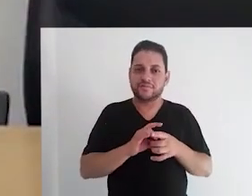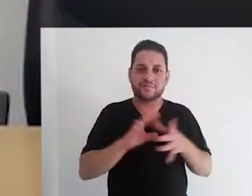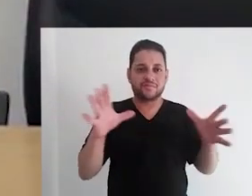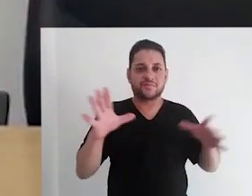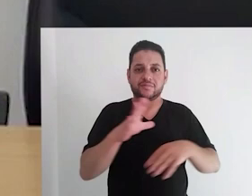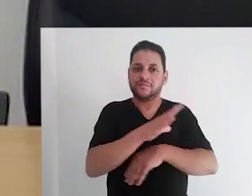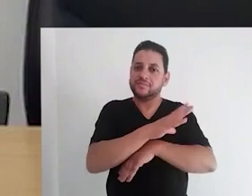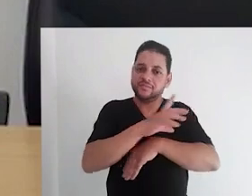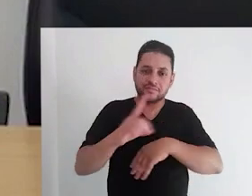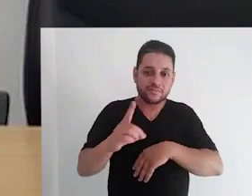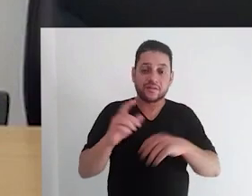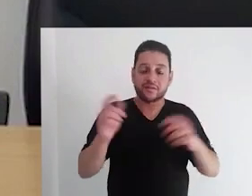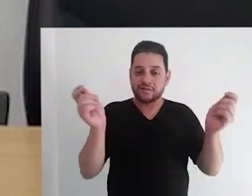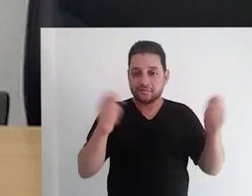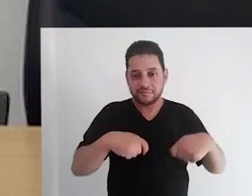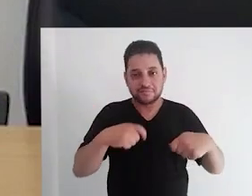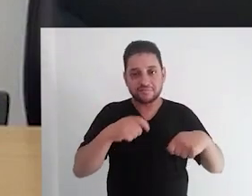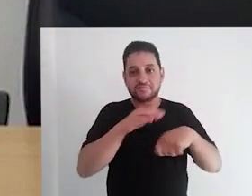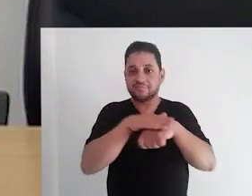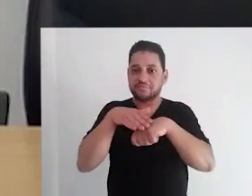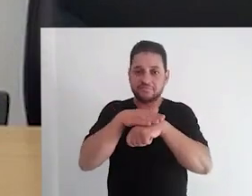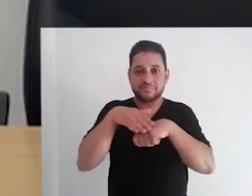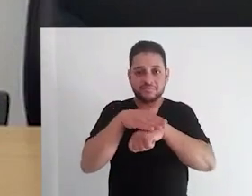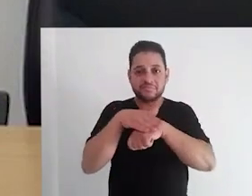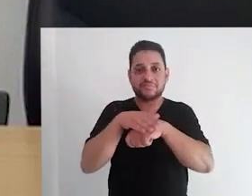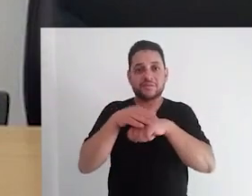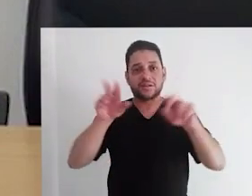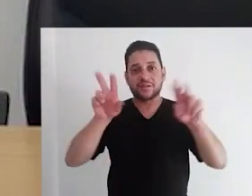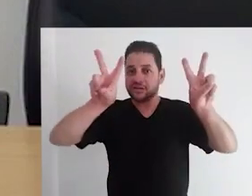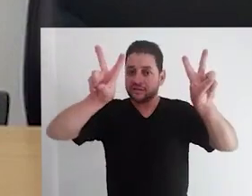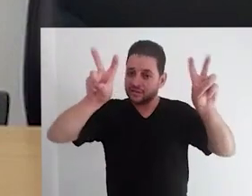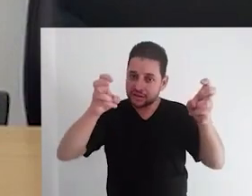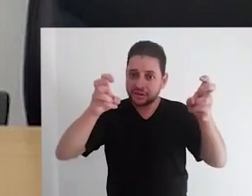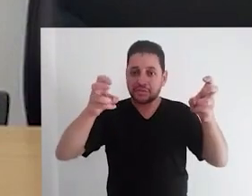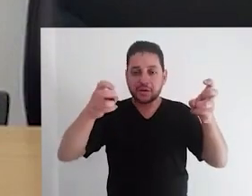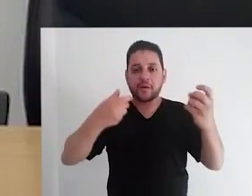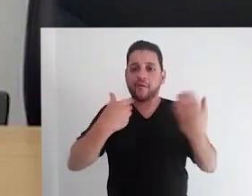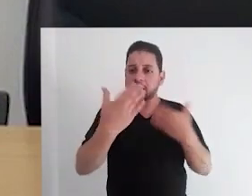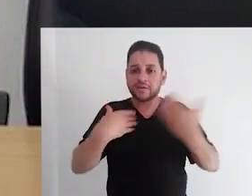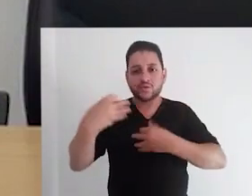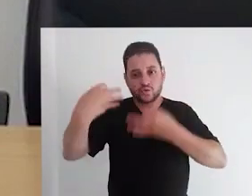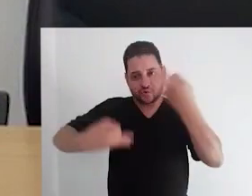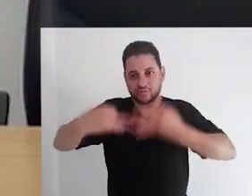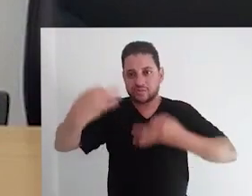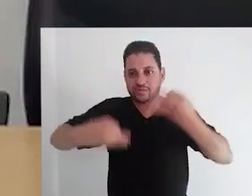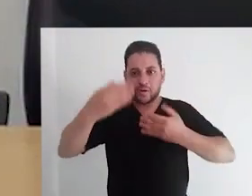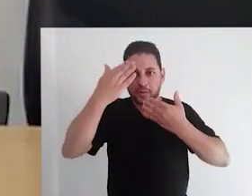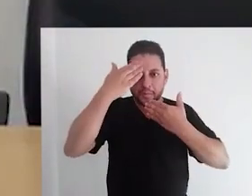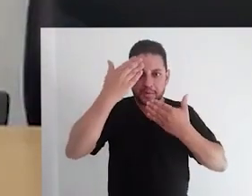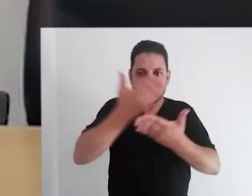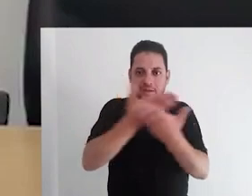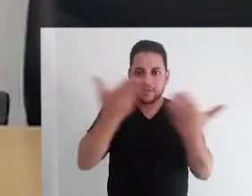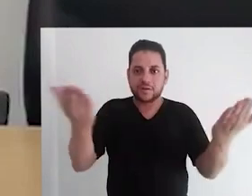para tratar diretamente sobre os assuntos de interesse dos juizados. Muito obrigado a todos e boa tarde.